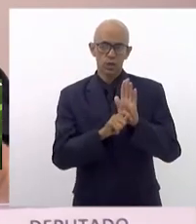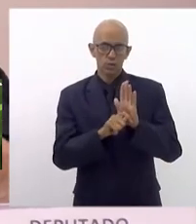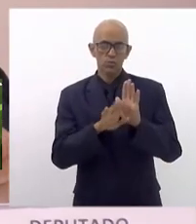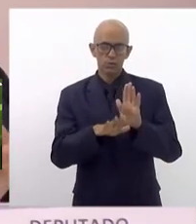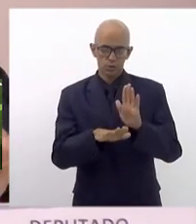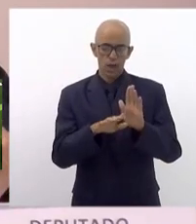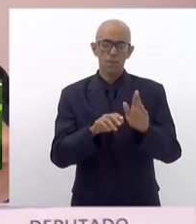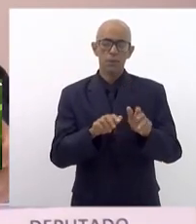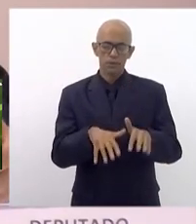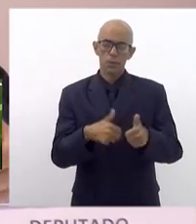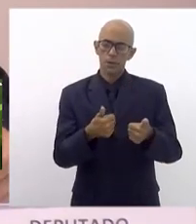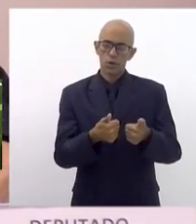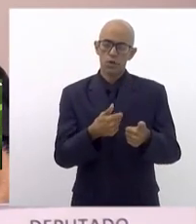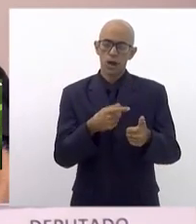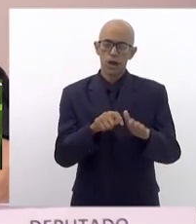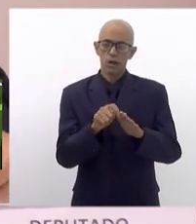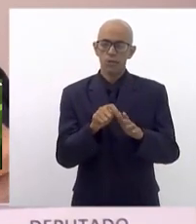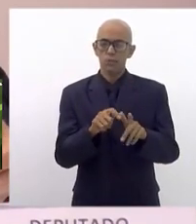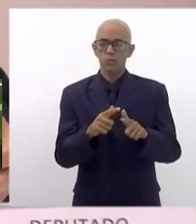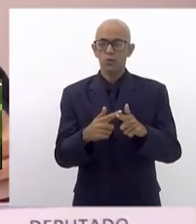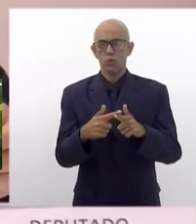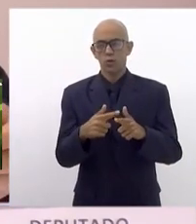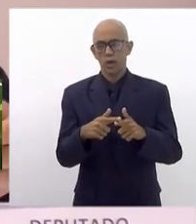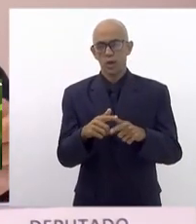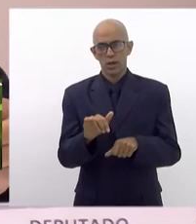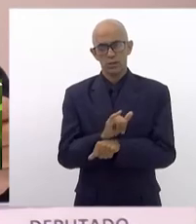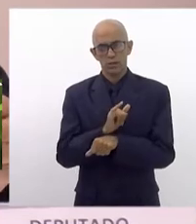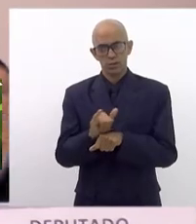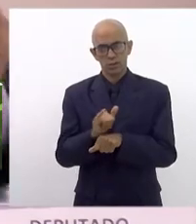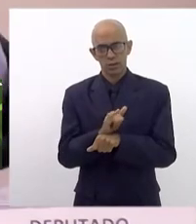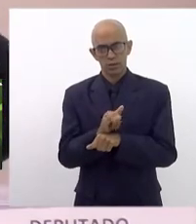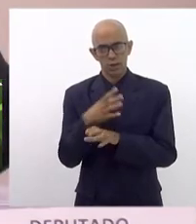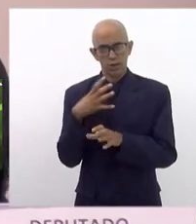porque, na verdade, o instrumento da revisão